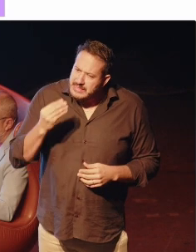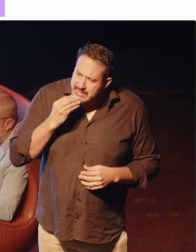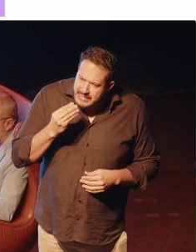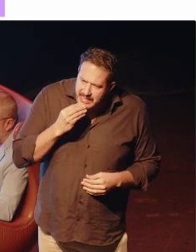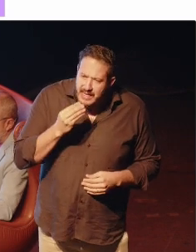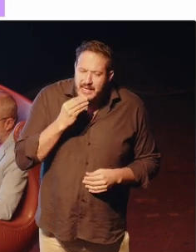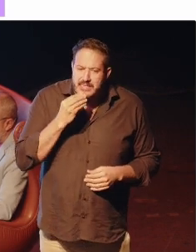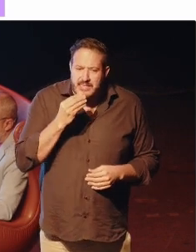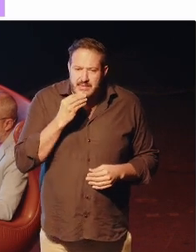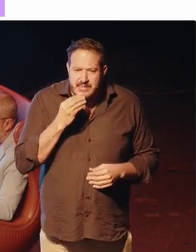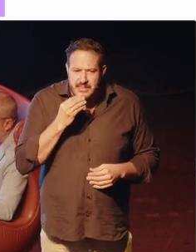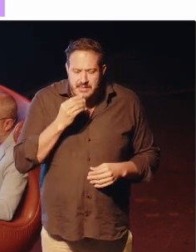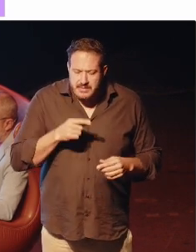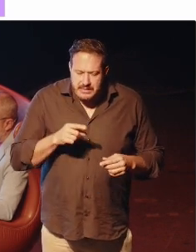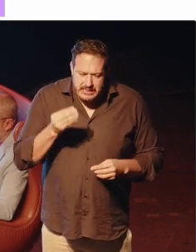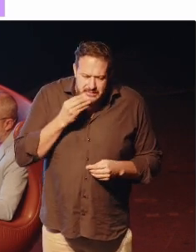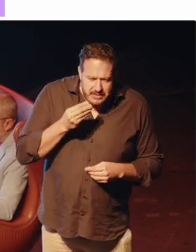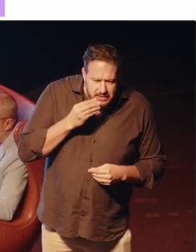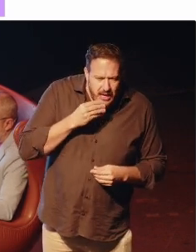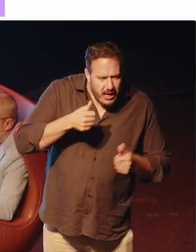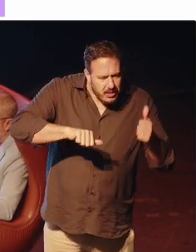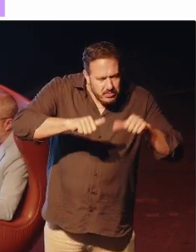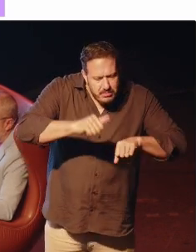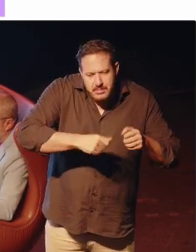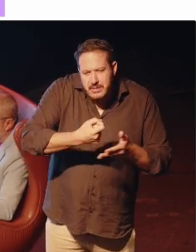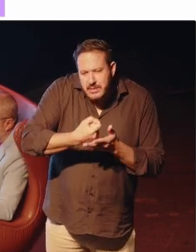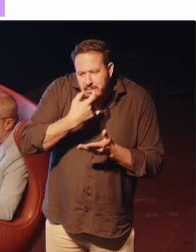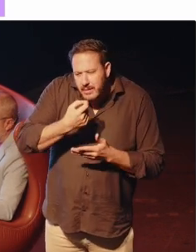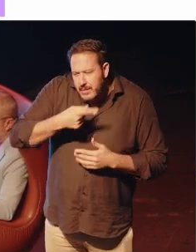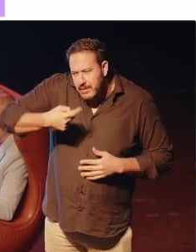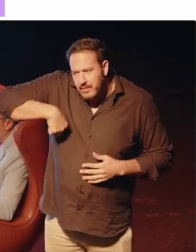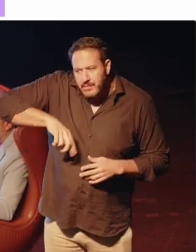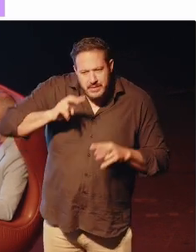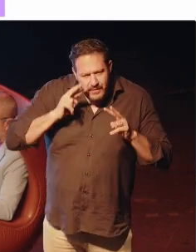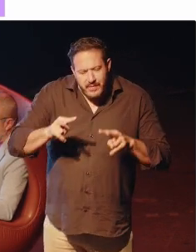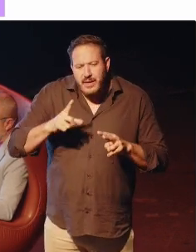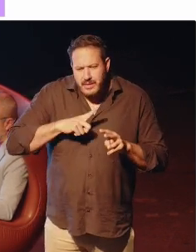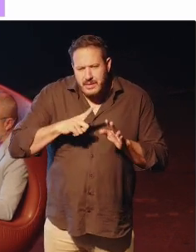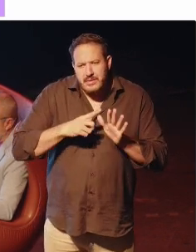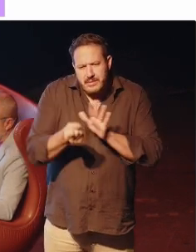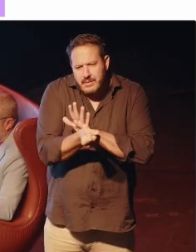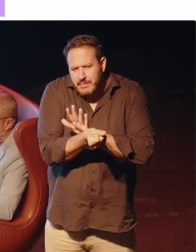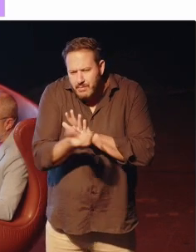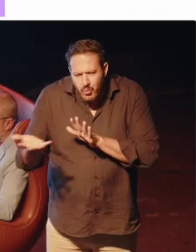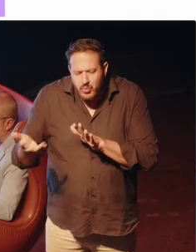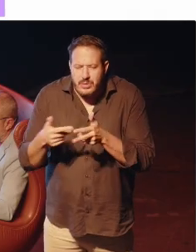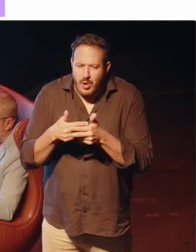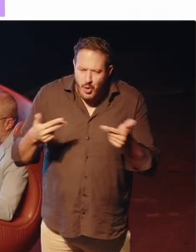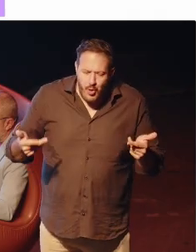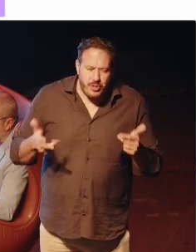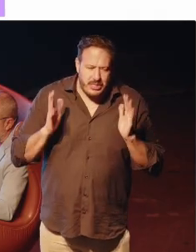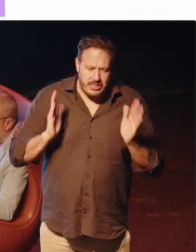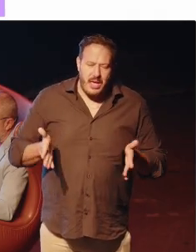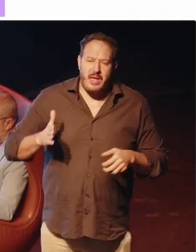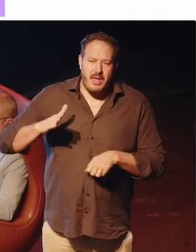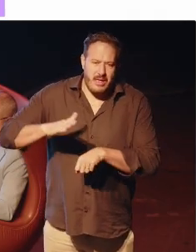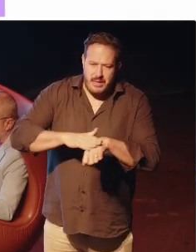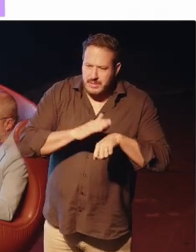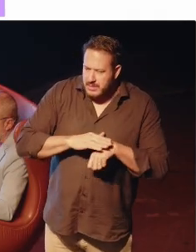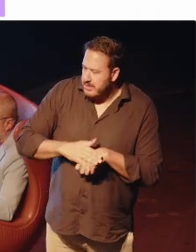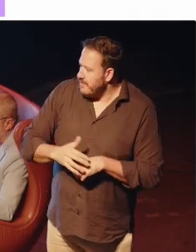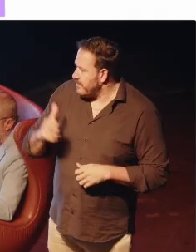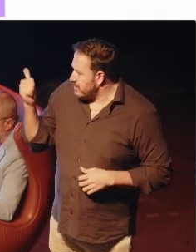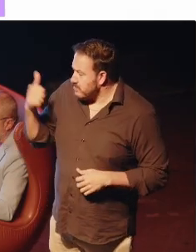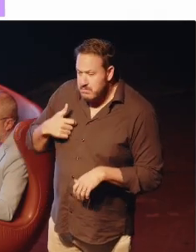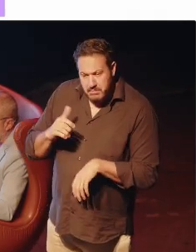testadas em ensaios clínicos, né? Então, vocês vejam que tem muita coisa sendo feita, né? Uma